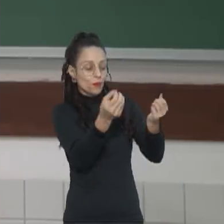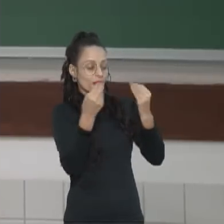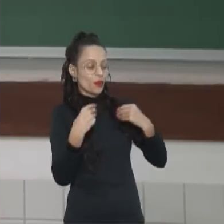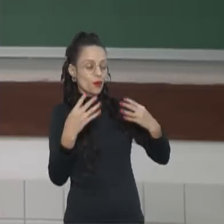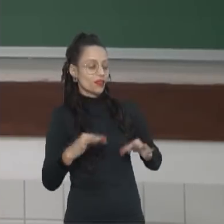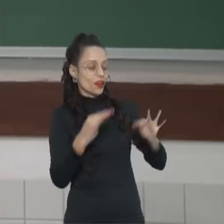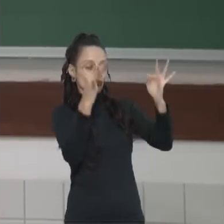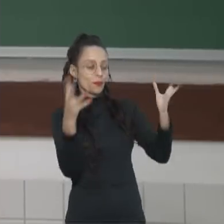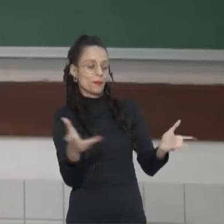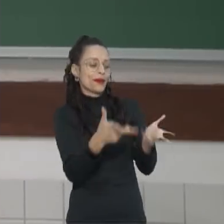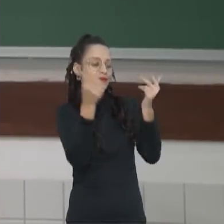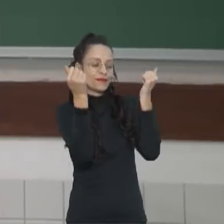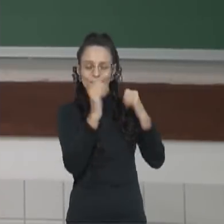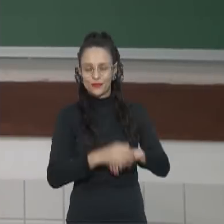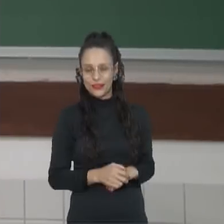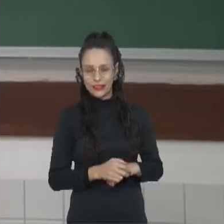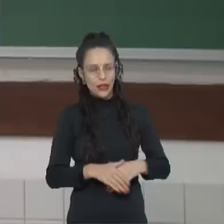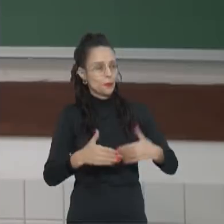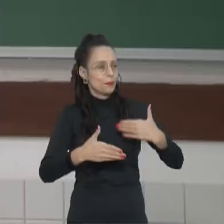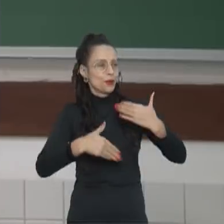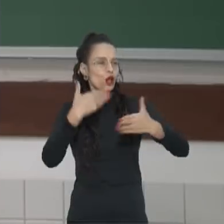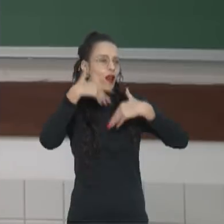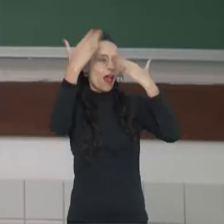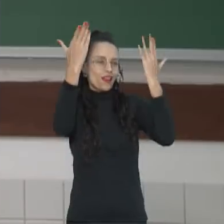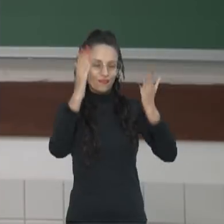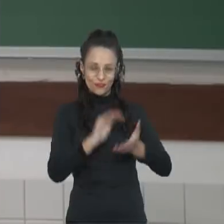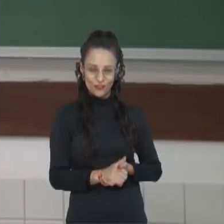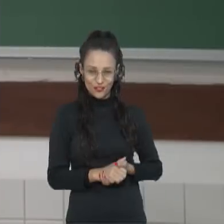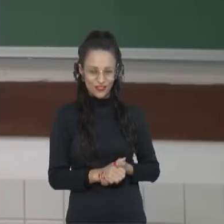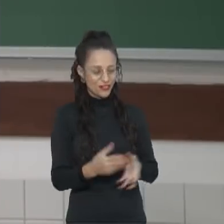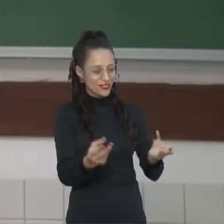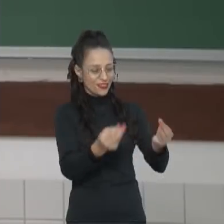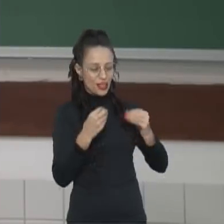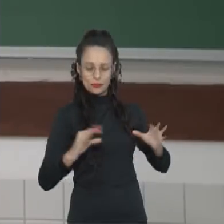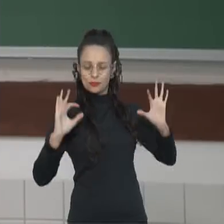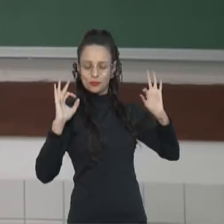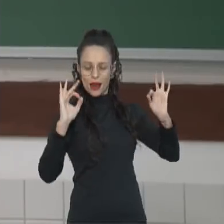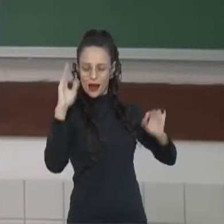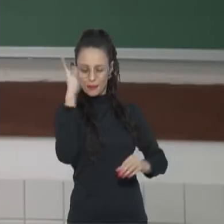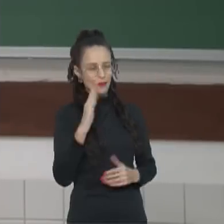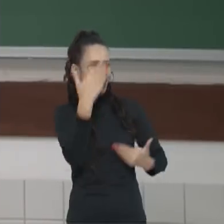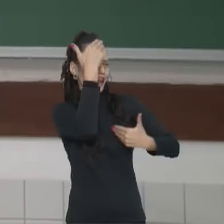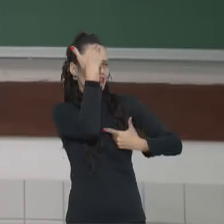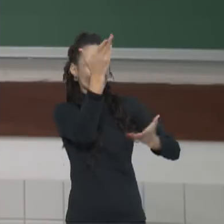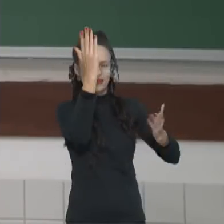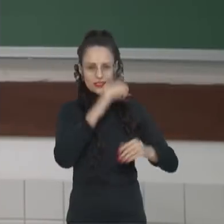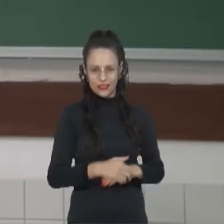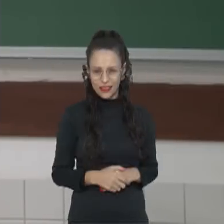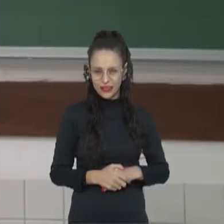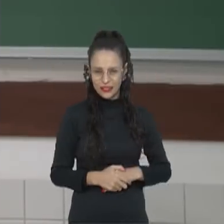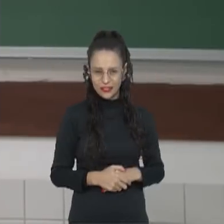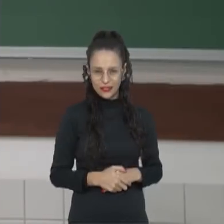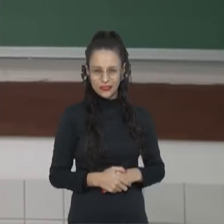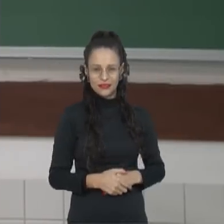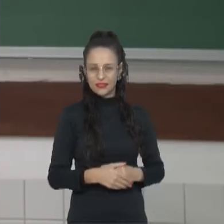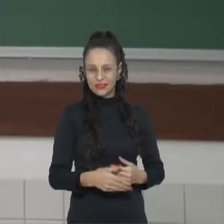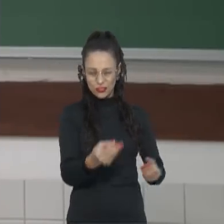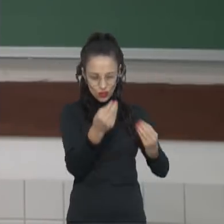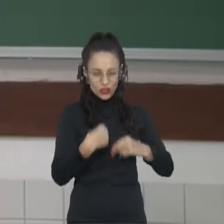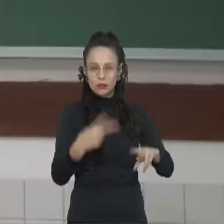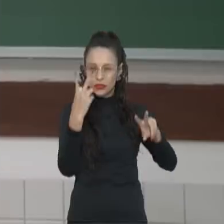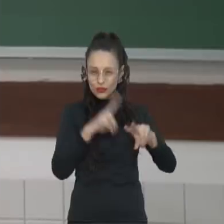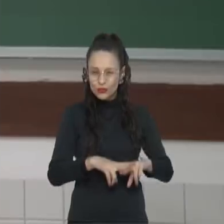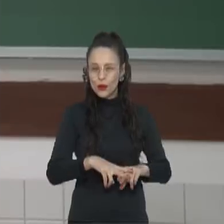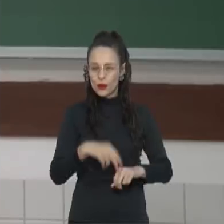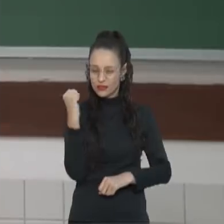para nós, vocês trouxeram progresso, trouxeram civilização para o Brasil, só tenho a agradecer. Trouxeram prisões, assassinatos,